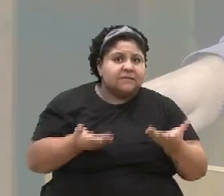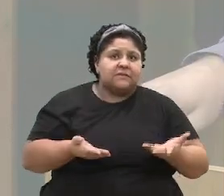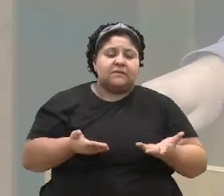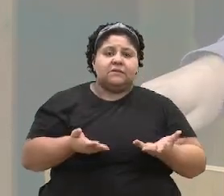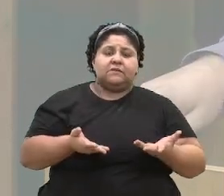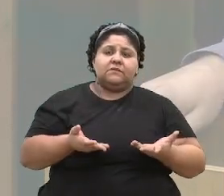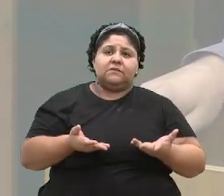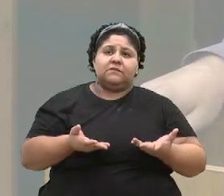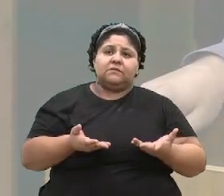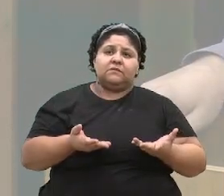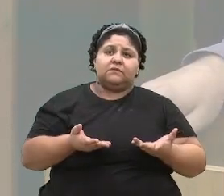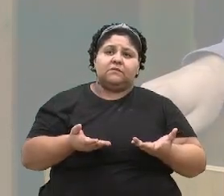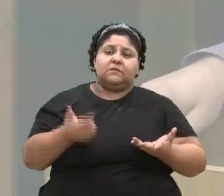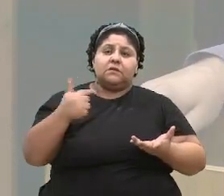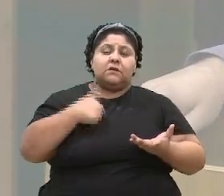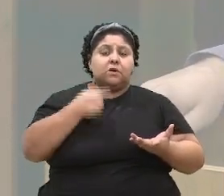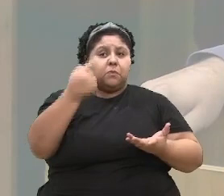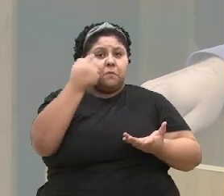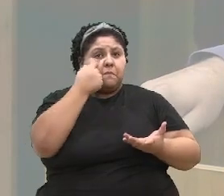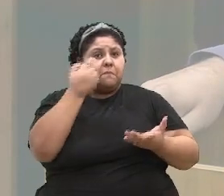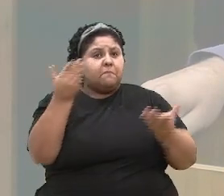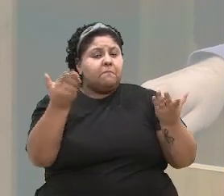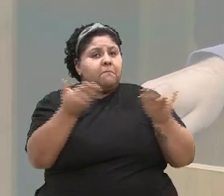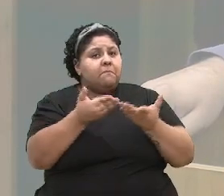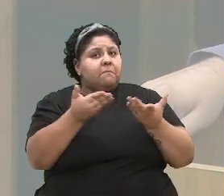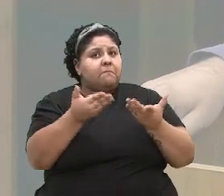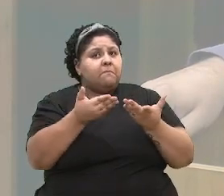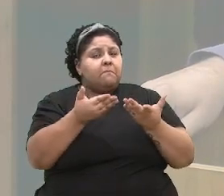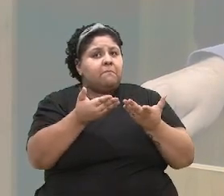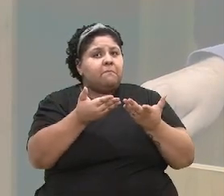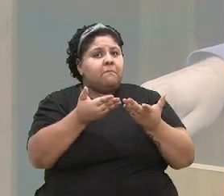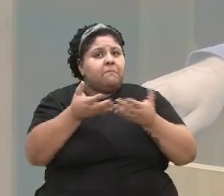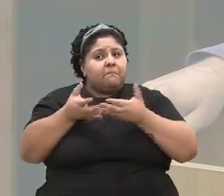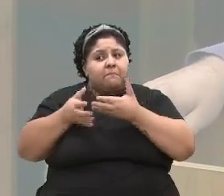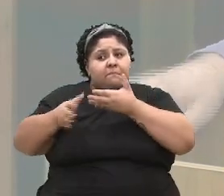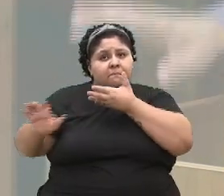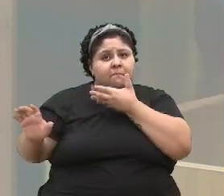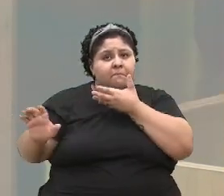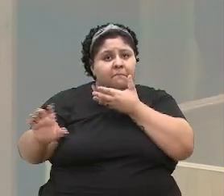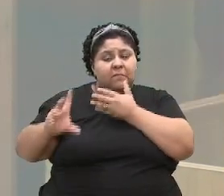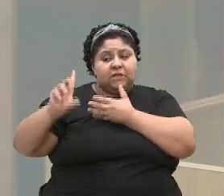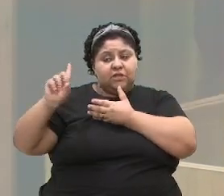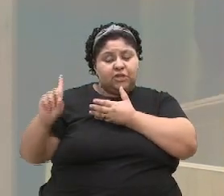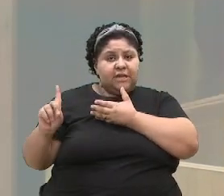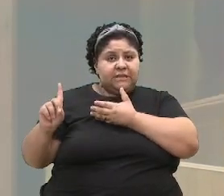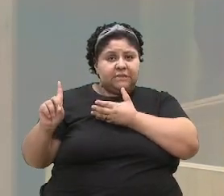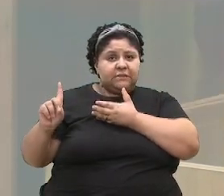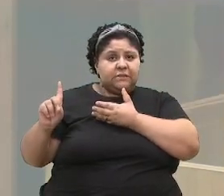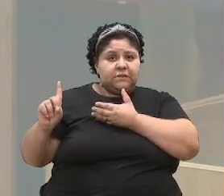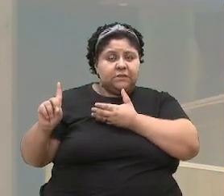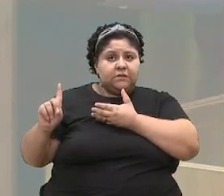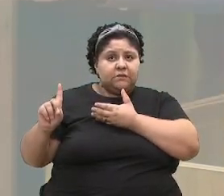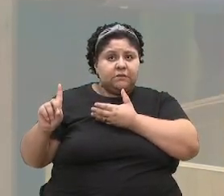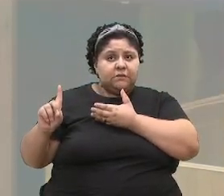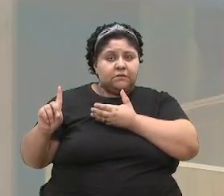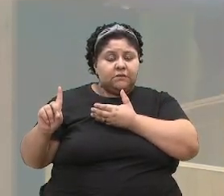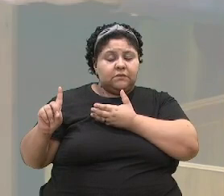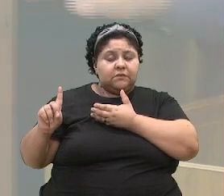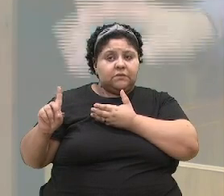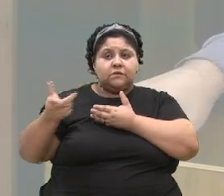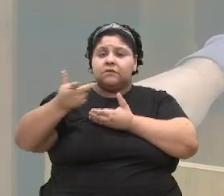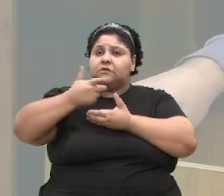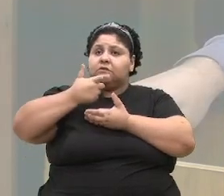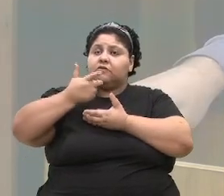base. Aliás, eu estou vendo aqui a oposição da extrema-direita se colocando